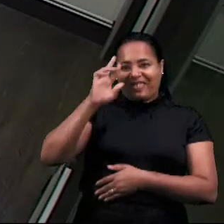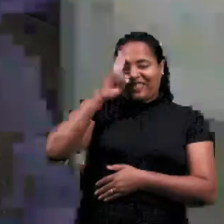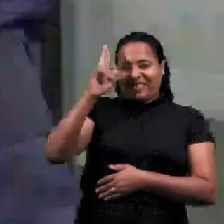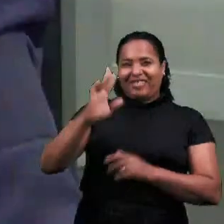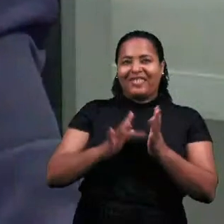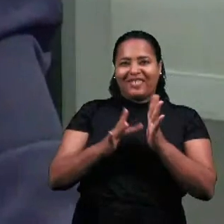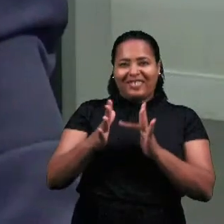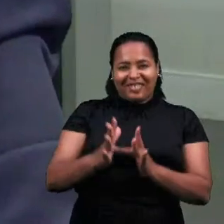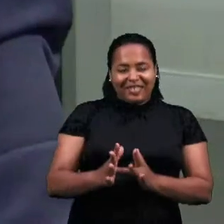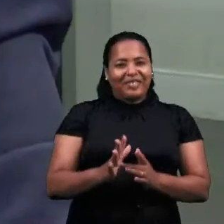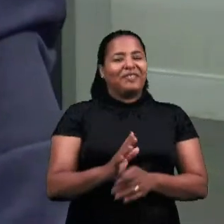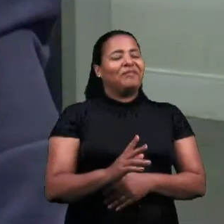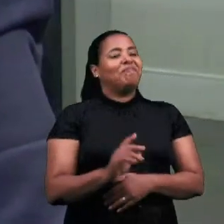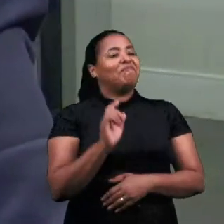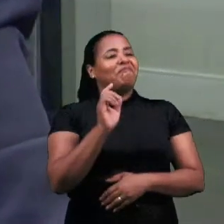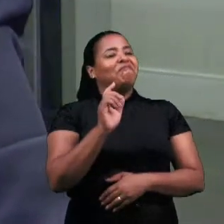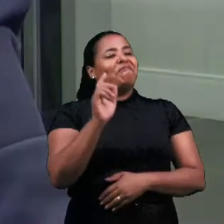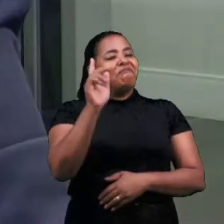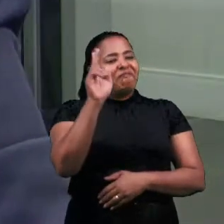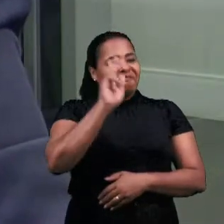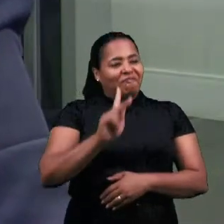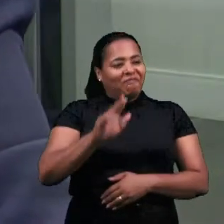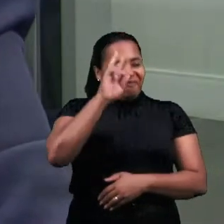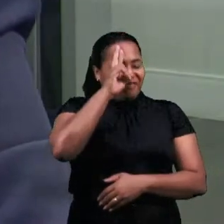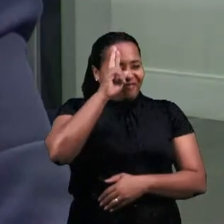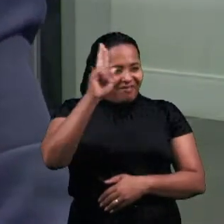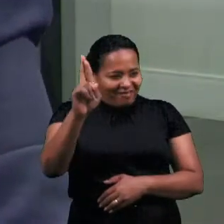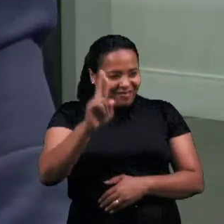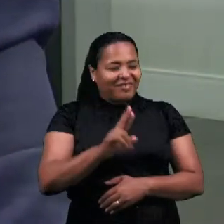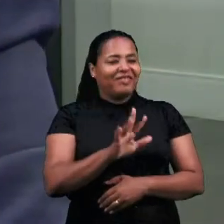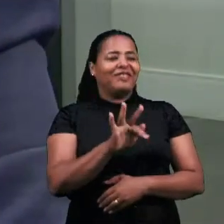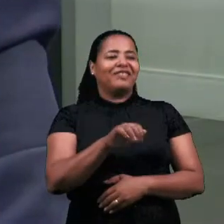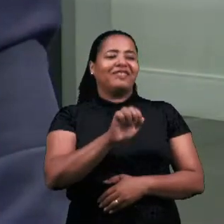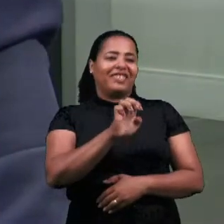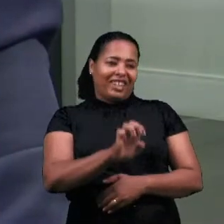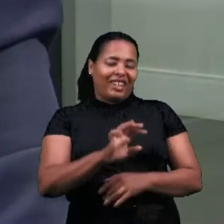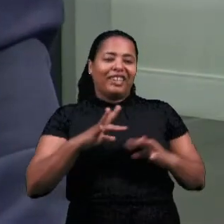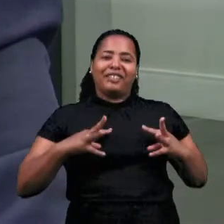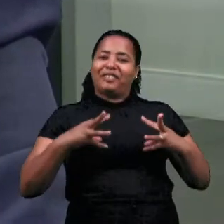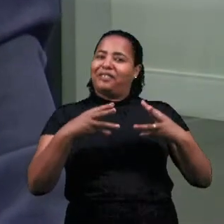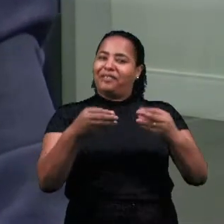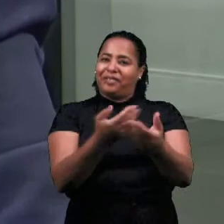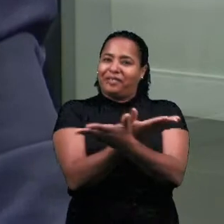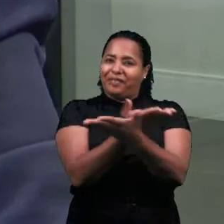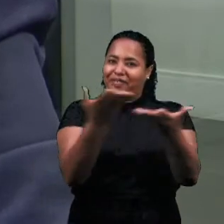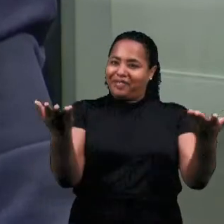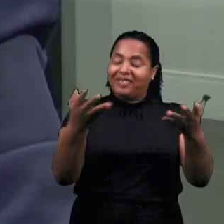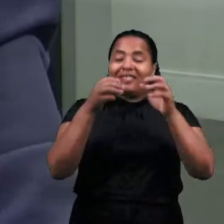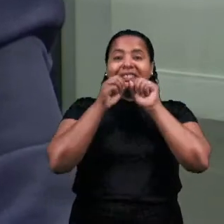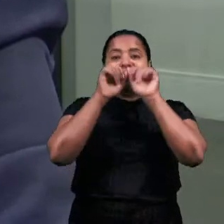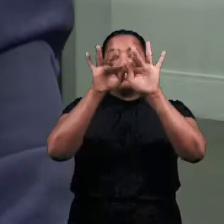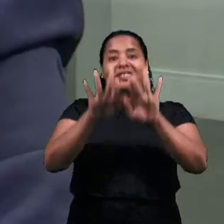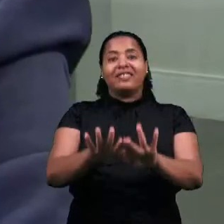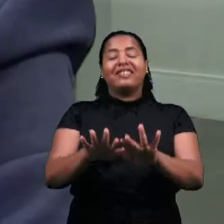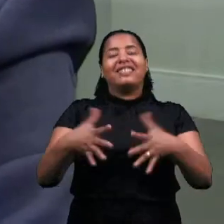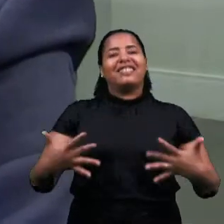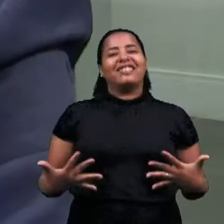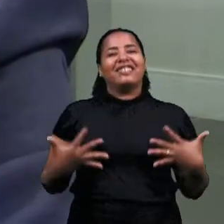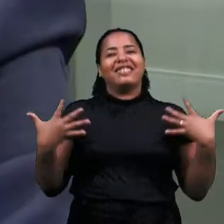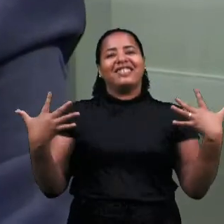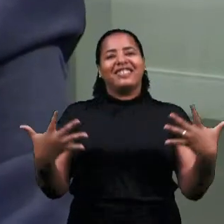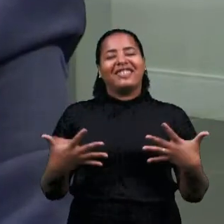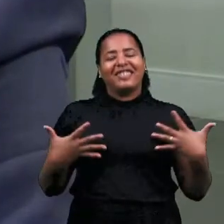do senhor, Fael, a paz do senhor a todos. É uma bênção, uma alegria nós estarmos